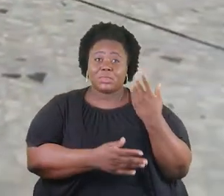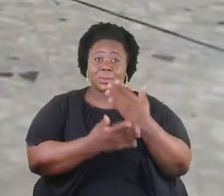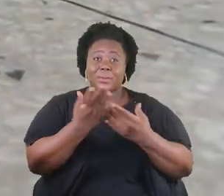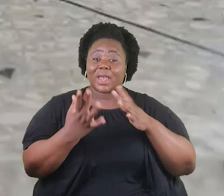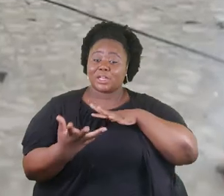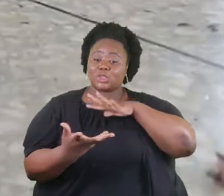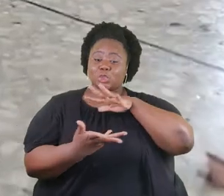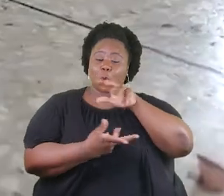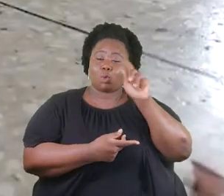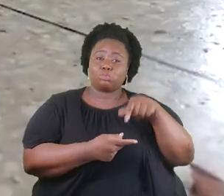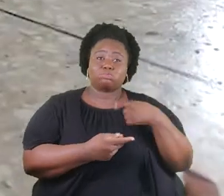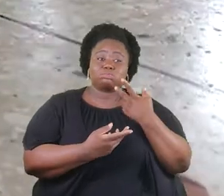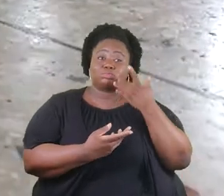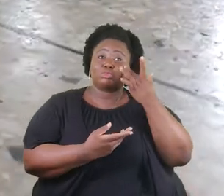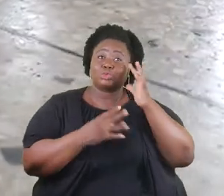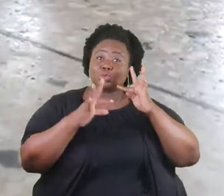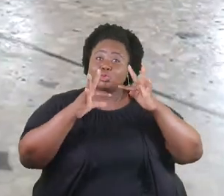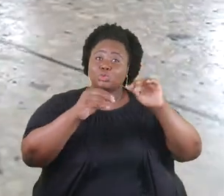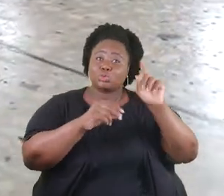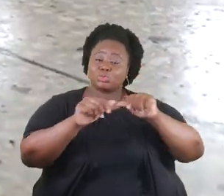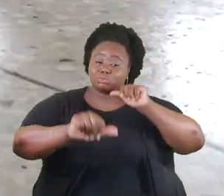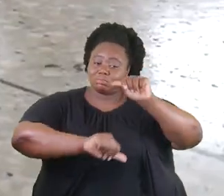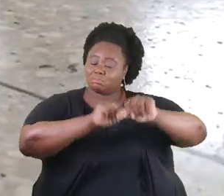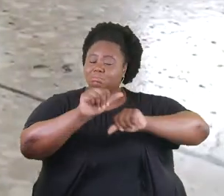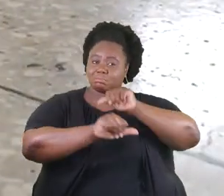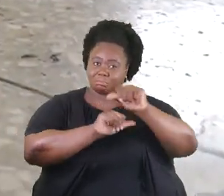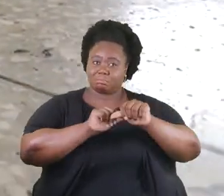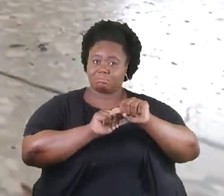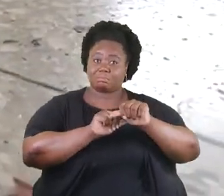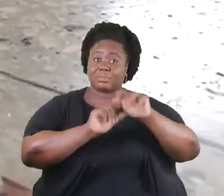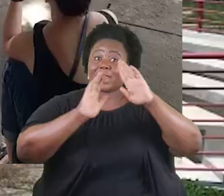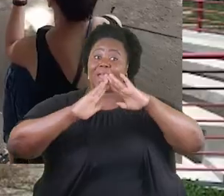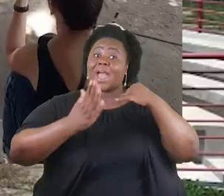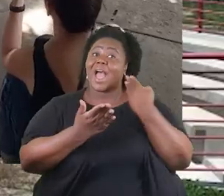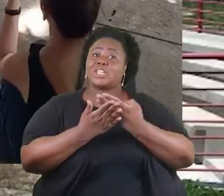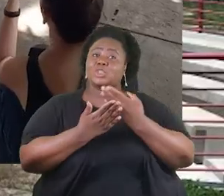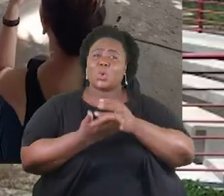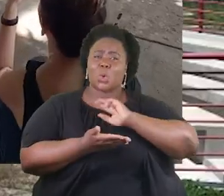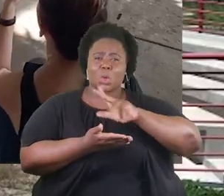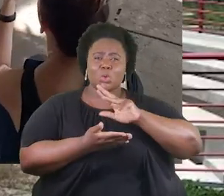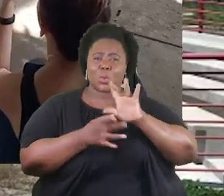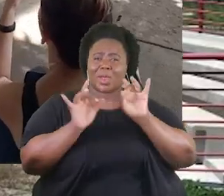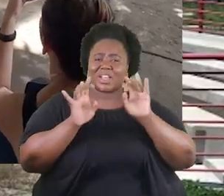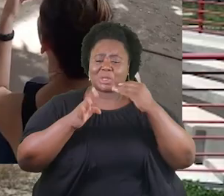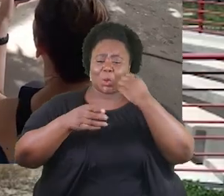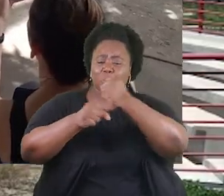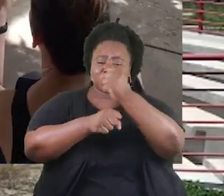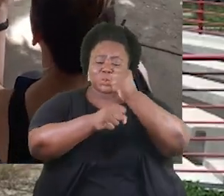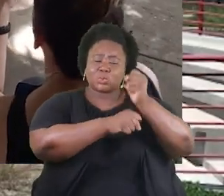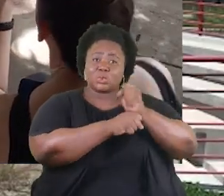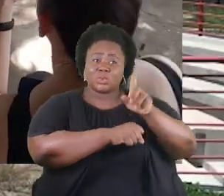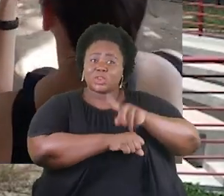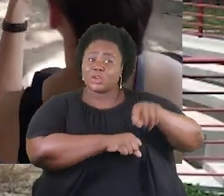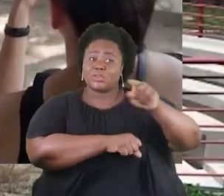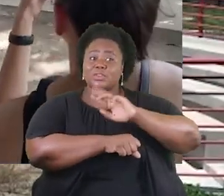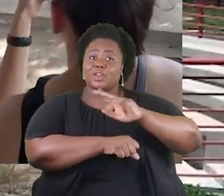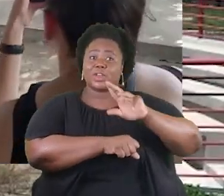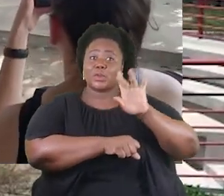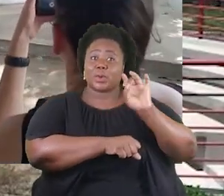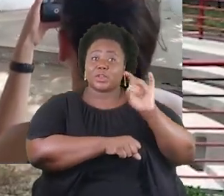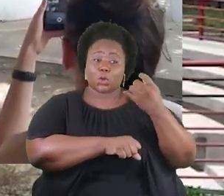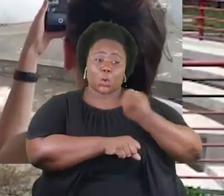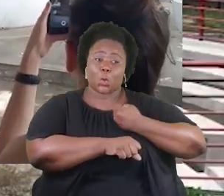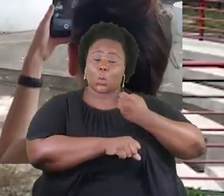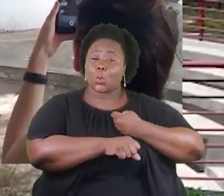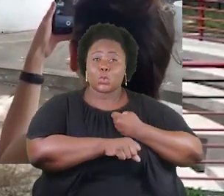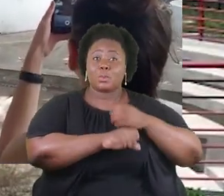negar ao mundo os seus agentes de transformação. A escola não se trata de tijolos e vocês não se tratam de